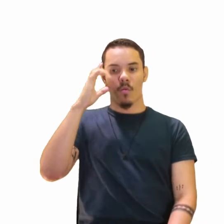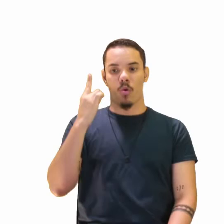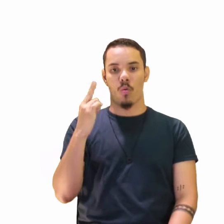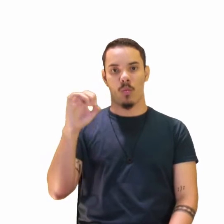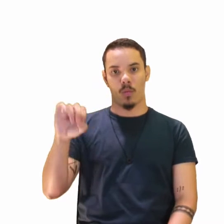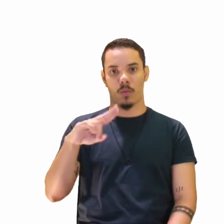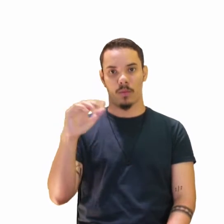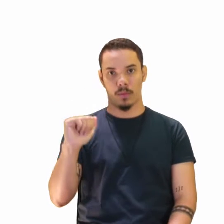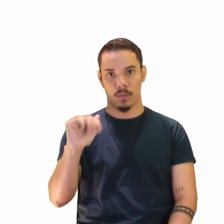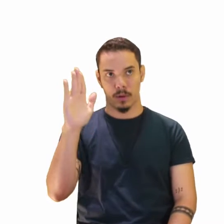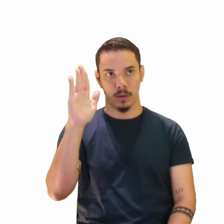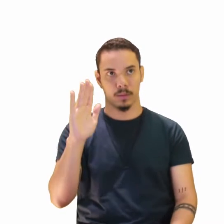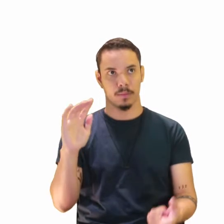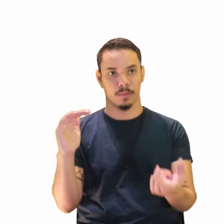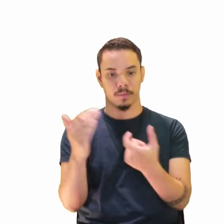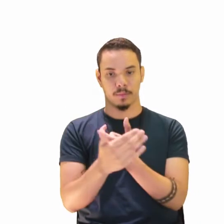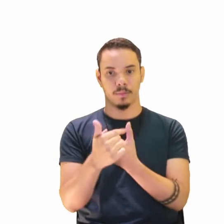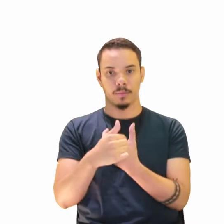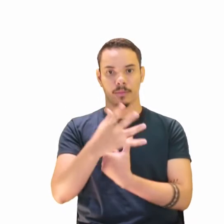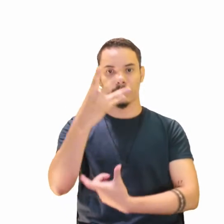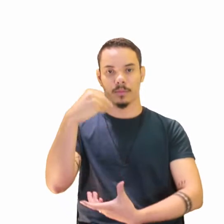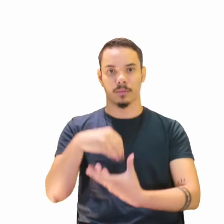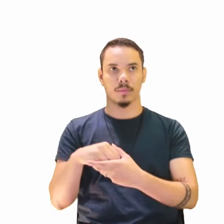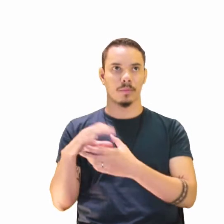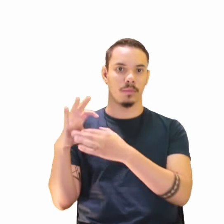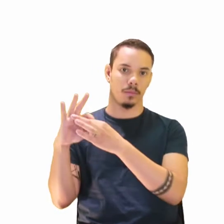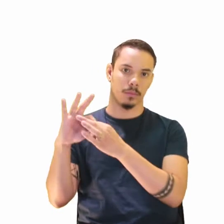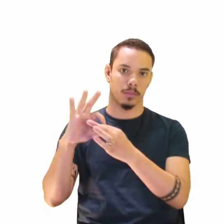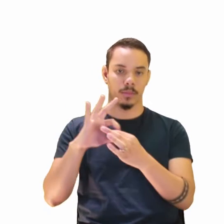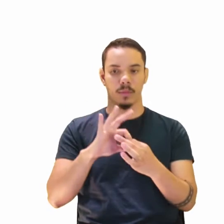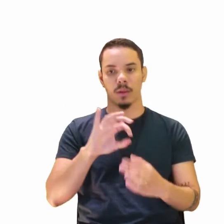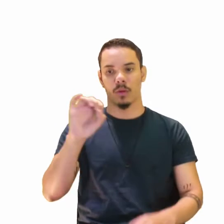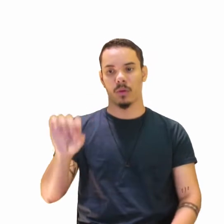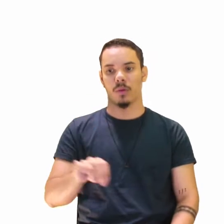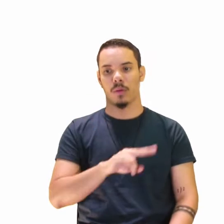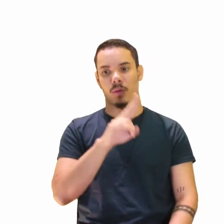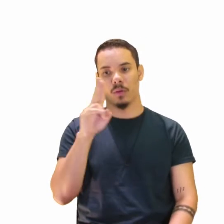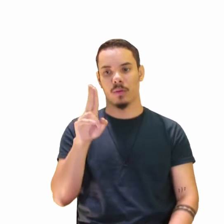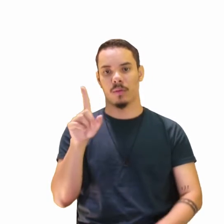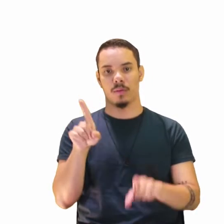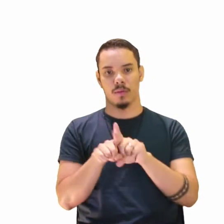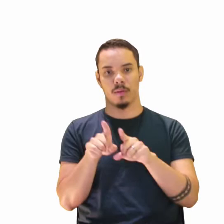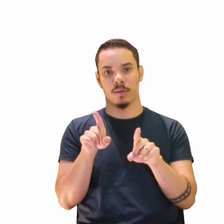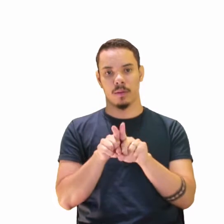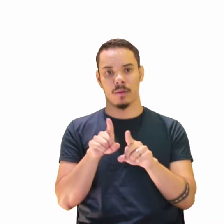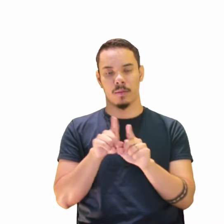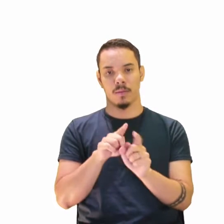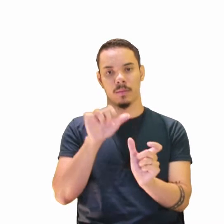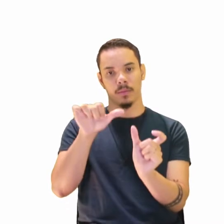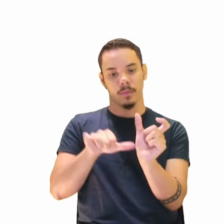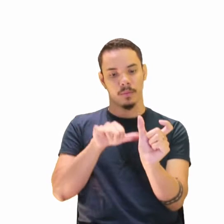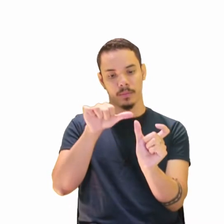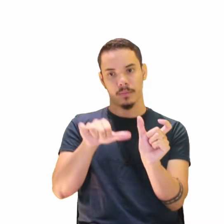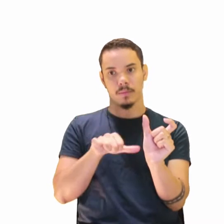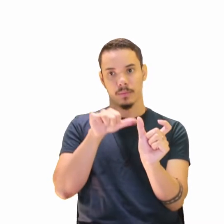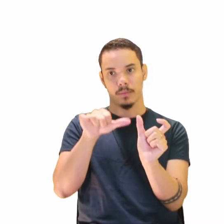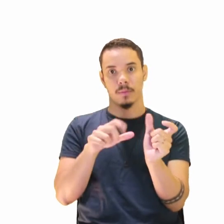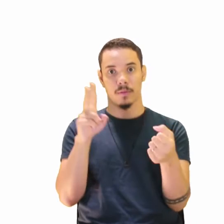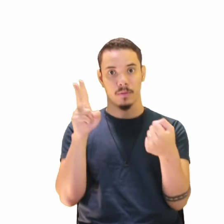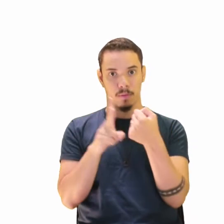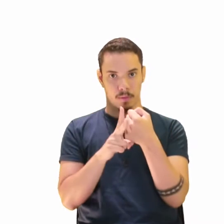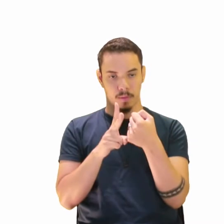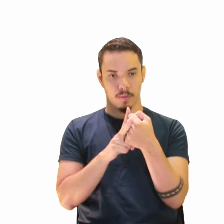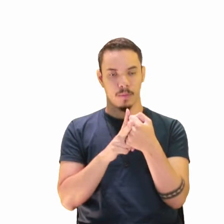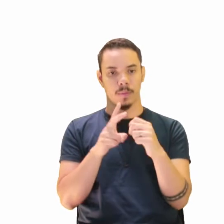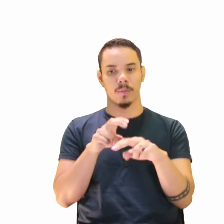subentendidas no contexto ou na desinência verbal. Então, vamos